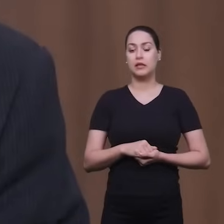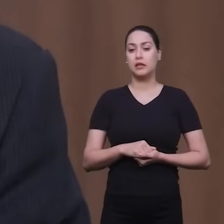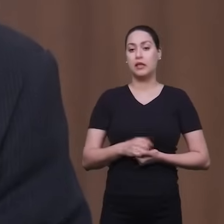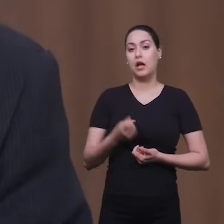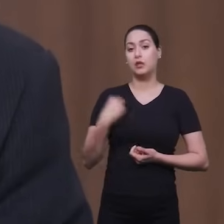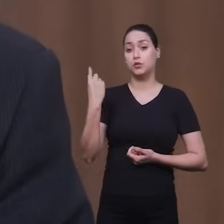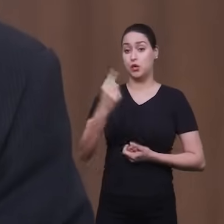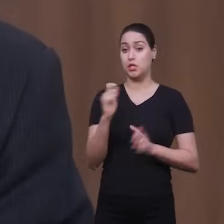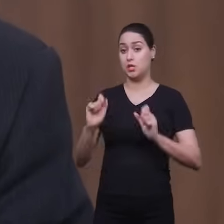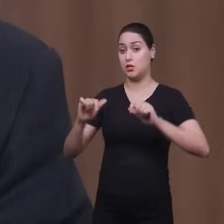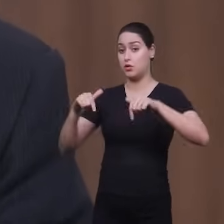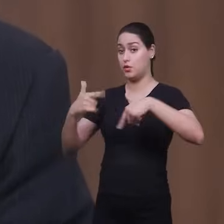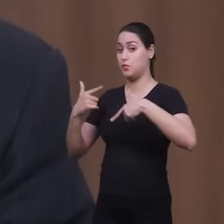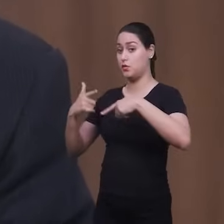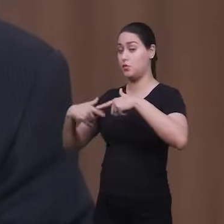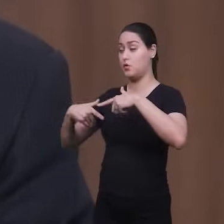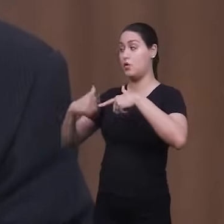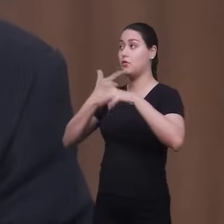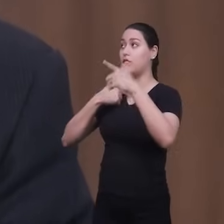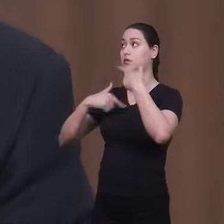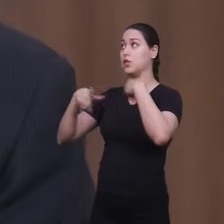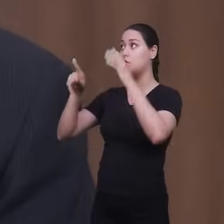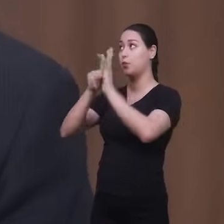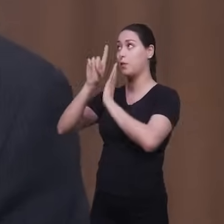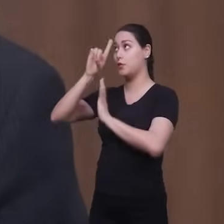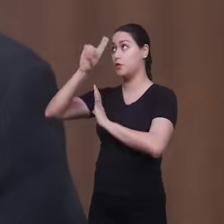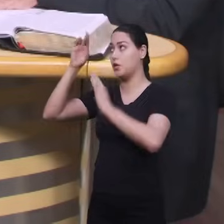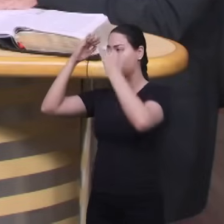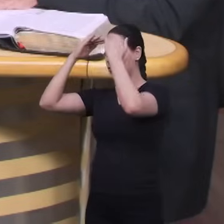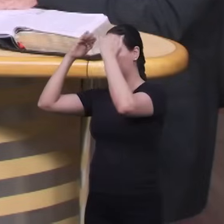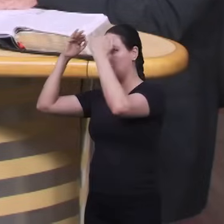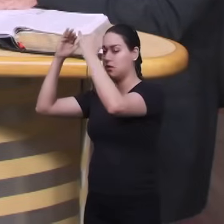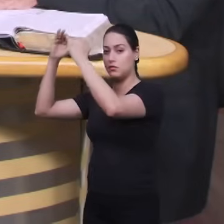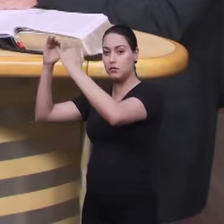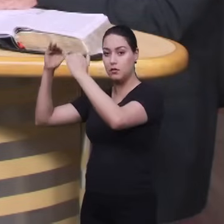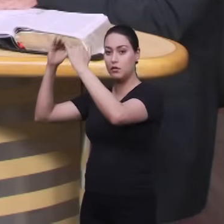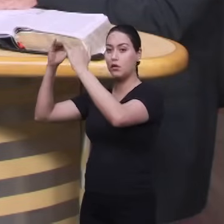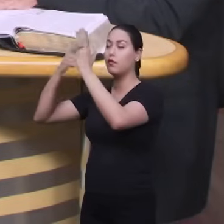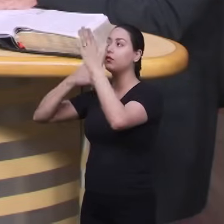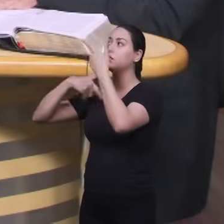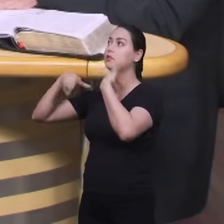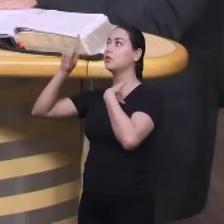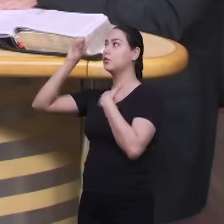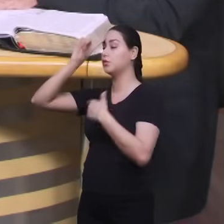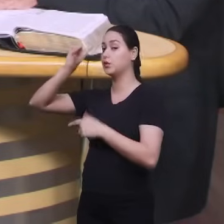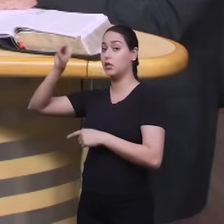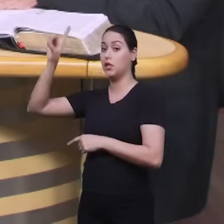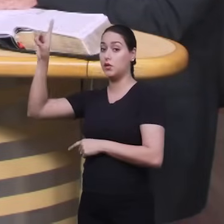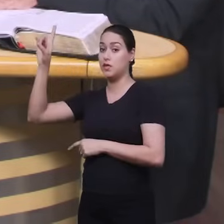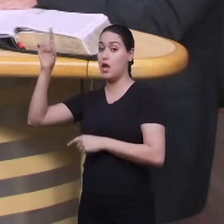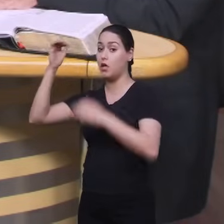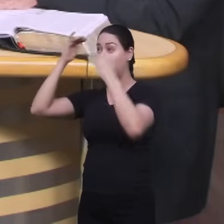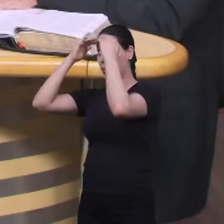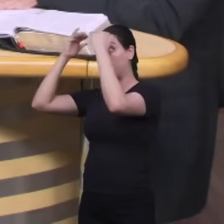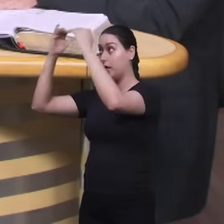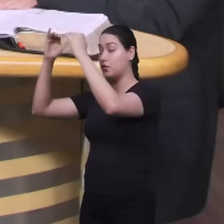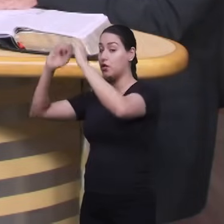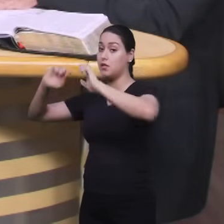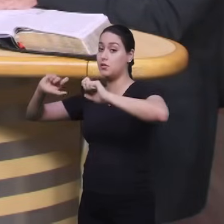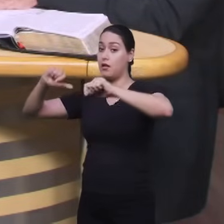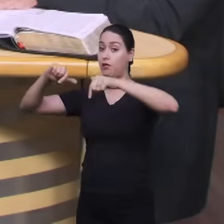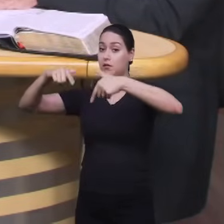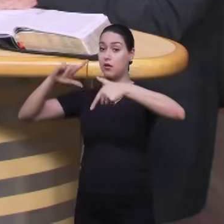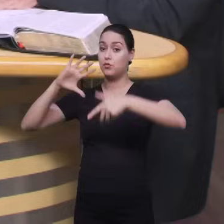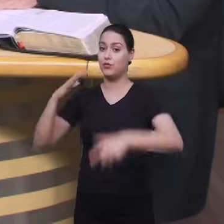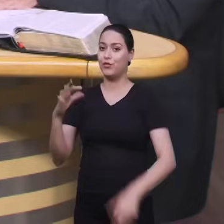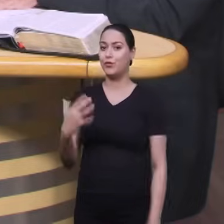determina para ele então ele tá fazendo a vontade de Deus então quando nós obedecemos fazemos a vontade de Deus e a obediência é um ato